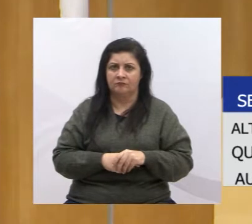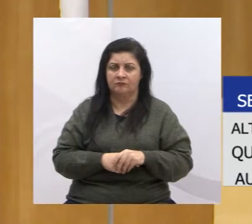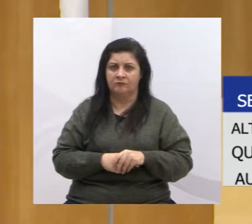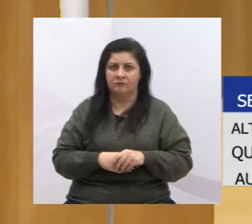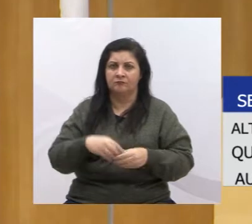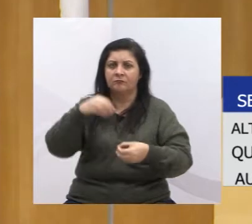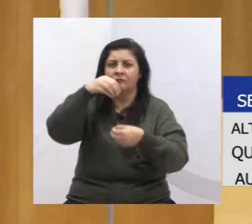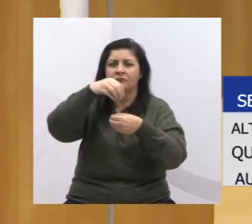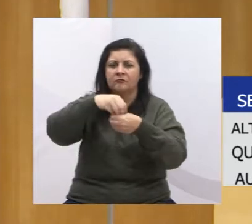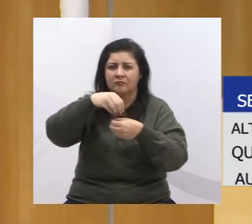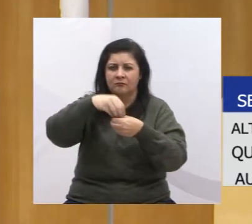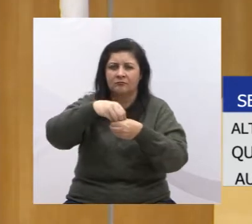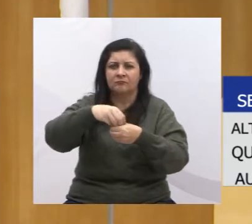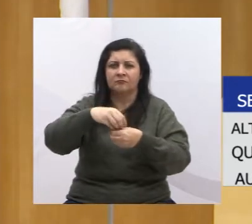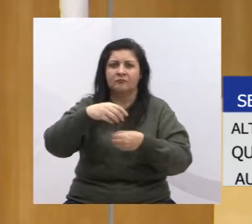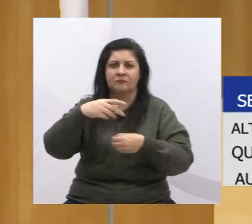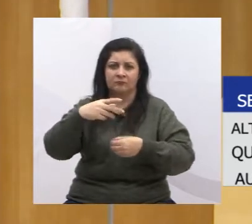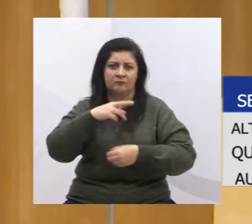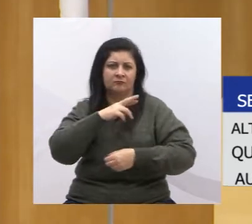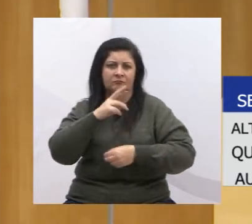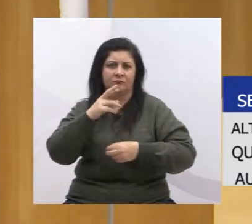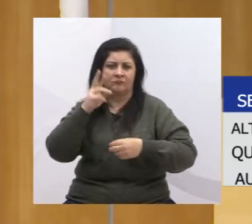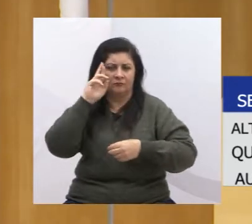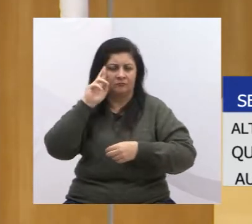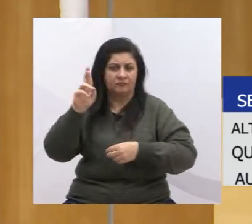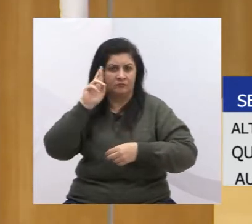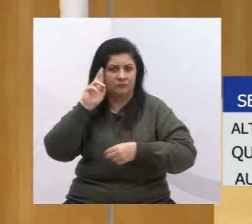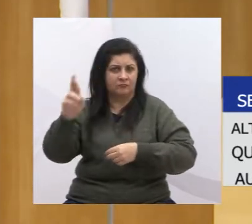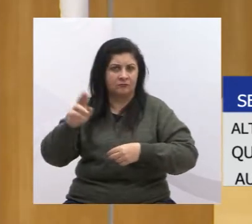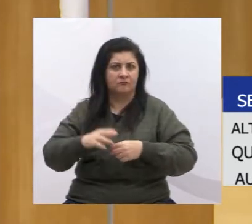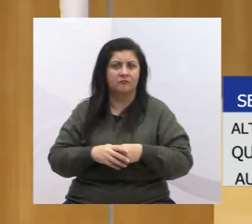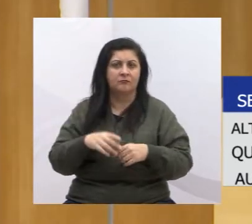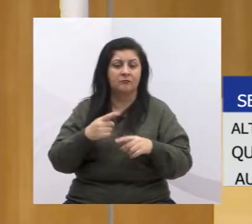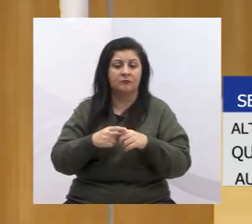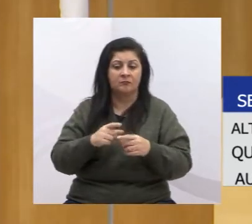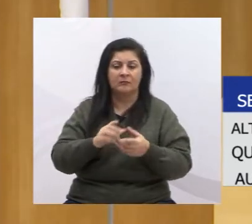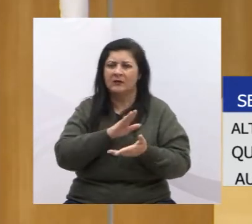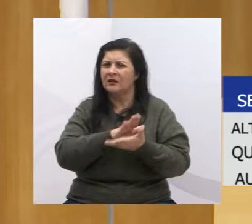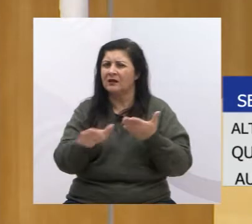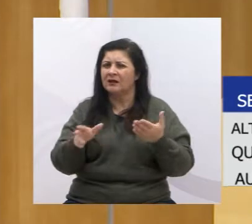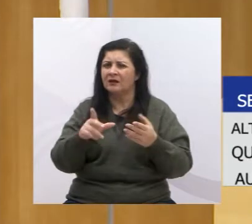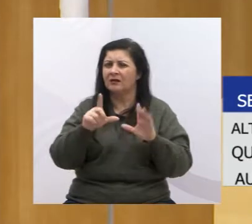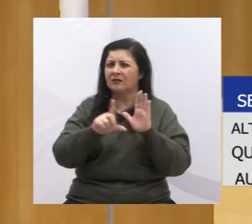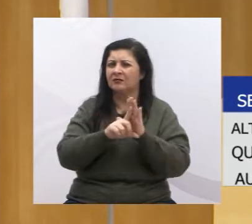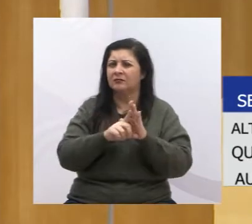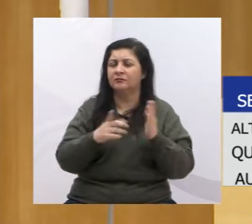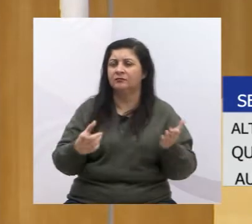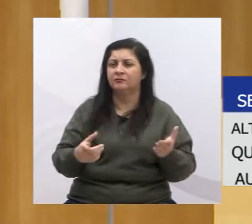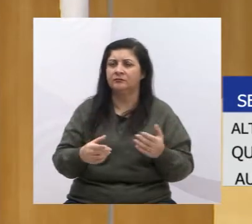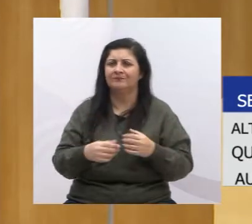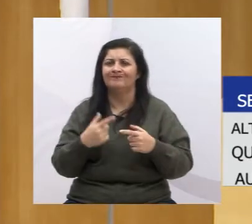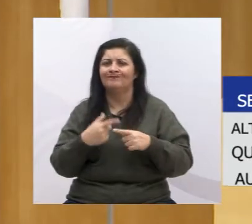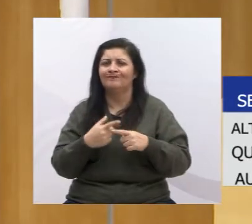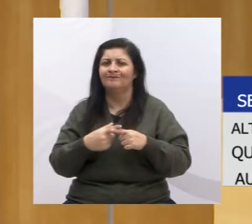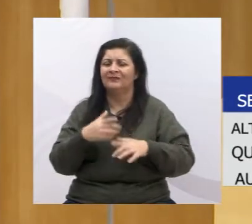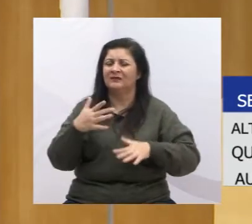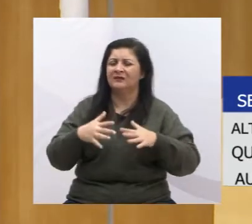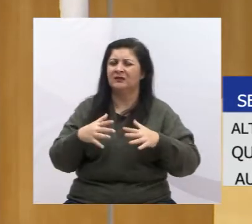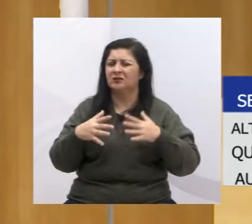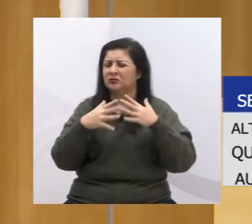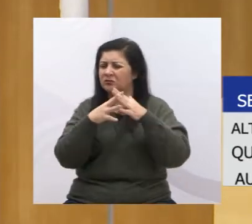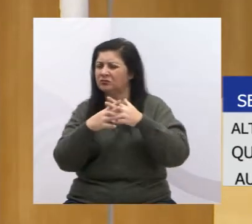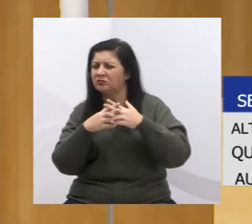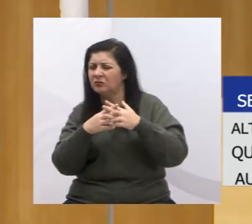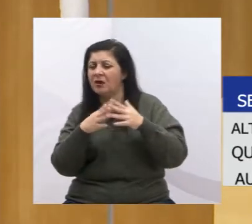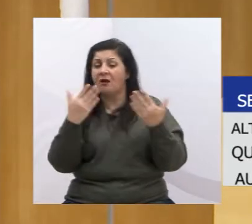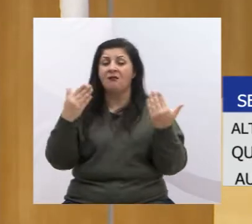foi feita para abranger situações que fujam daquelas previstas na lei, gerando dificuldades na interpretação de quem